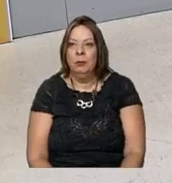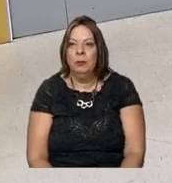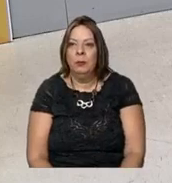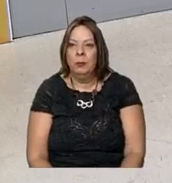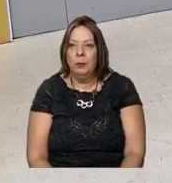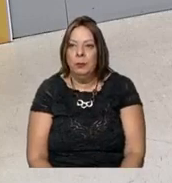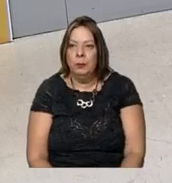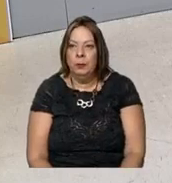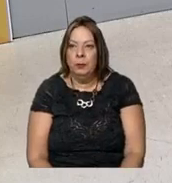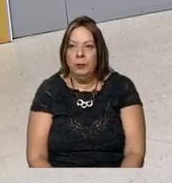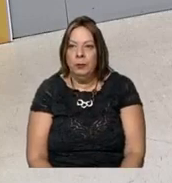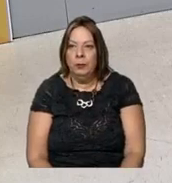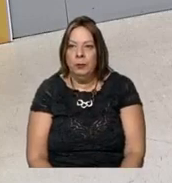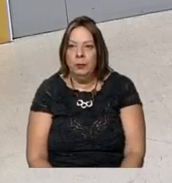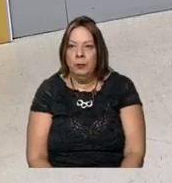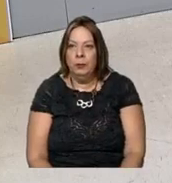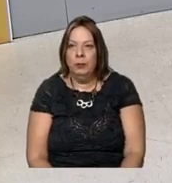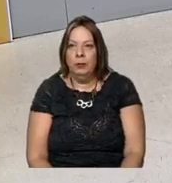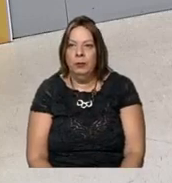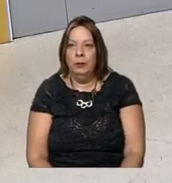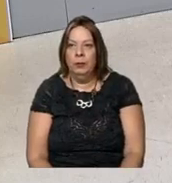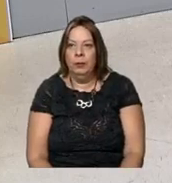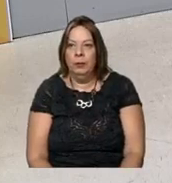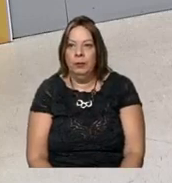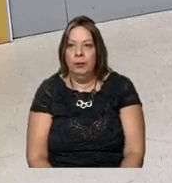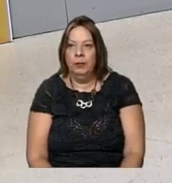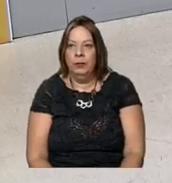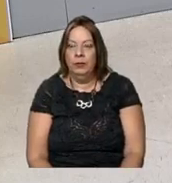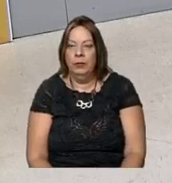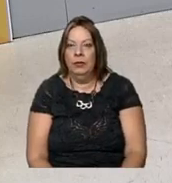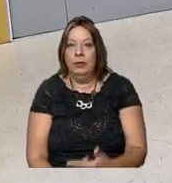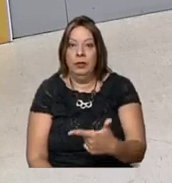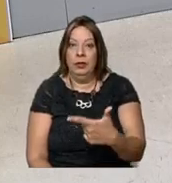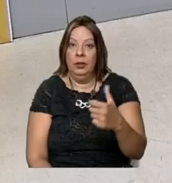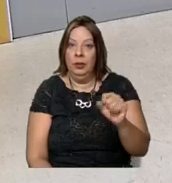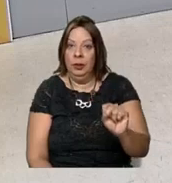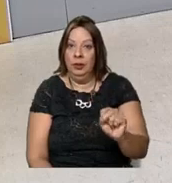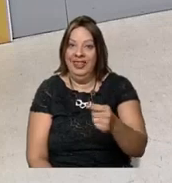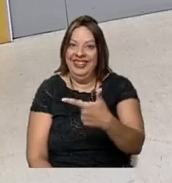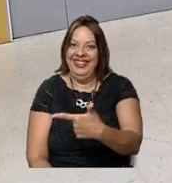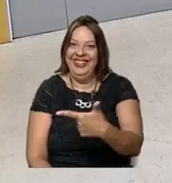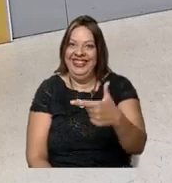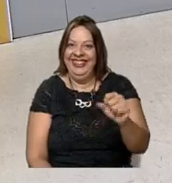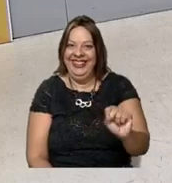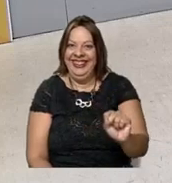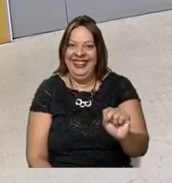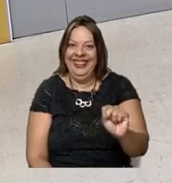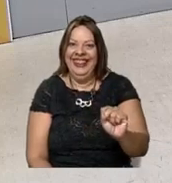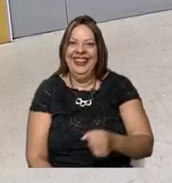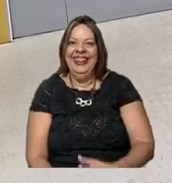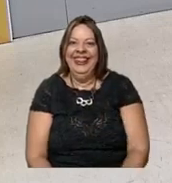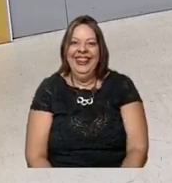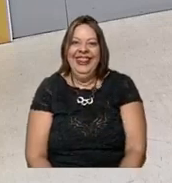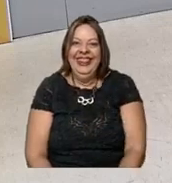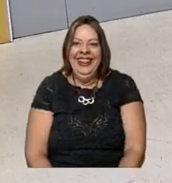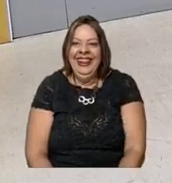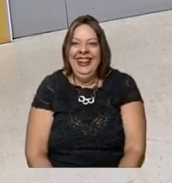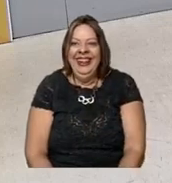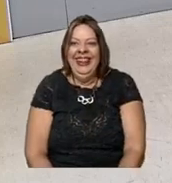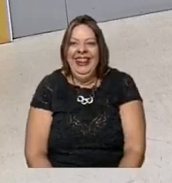procura a bolinha de número 1 aí e marca número 1, agora a bolinha de número 28, 28,